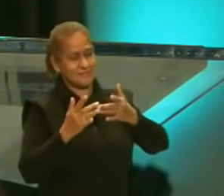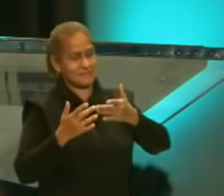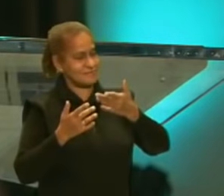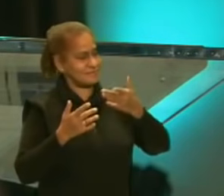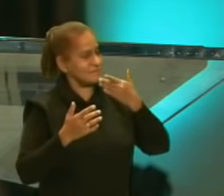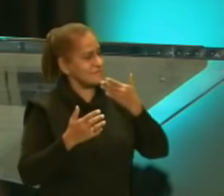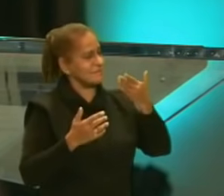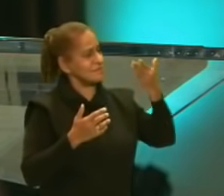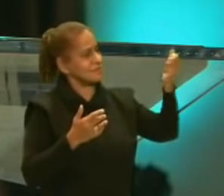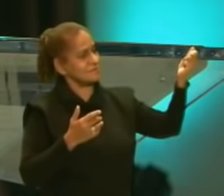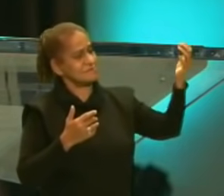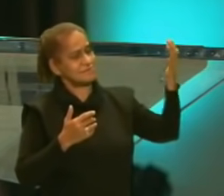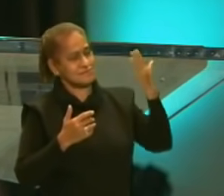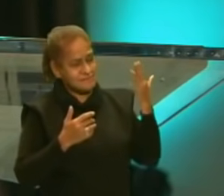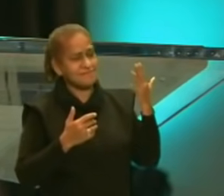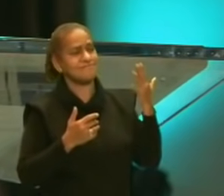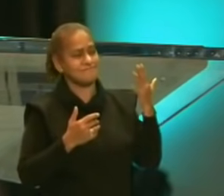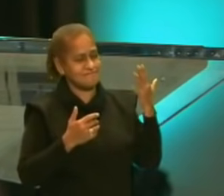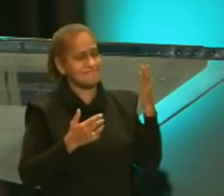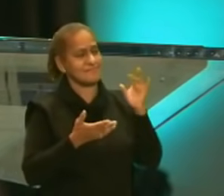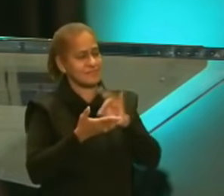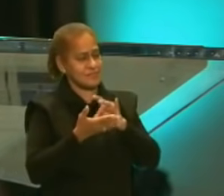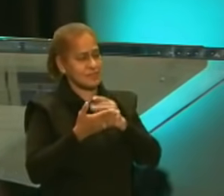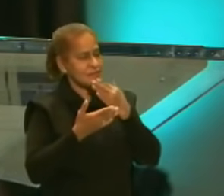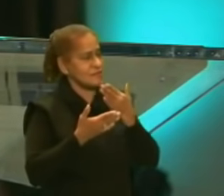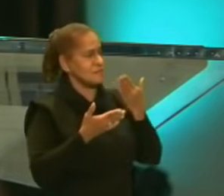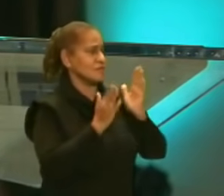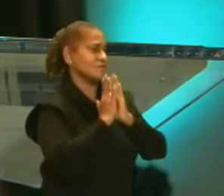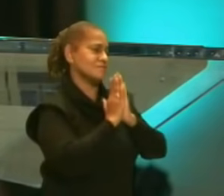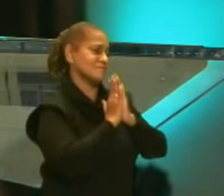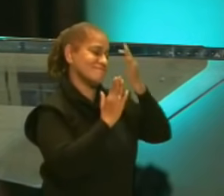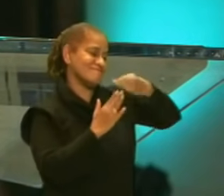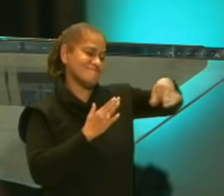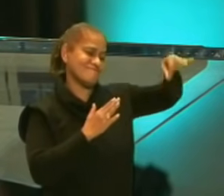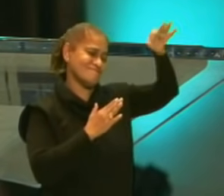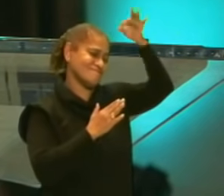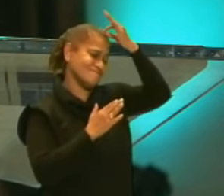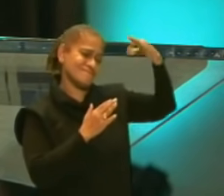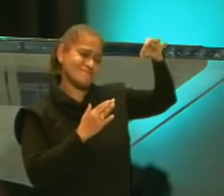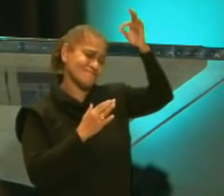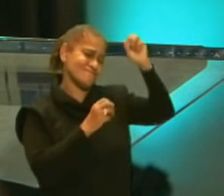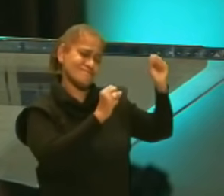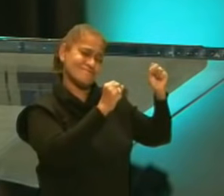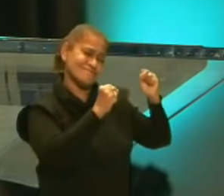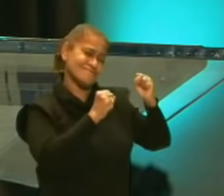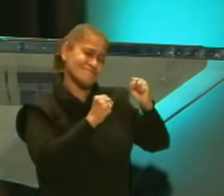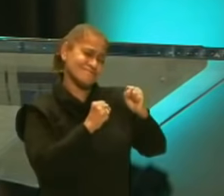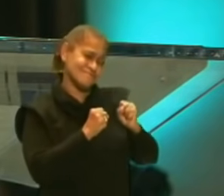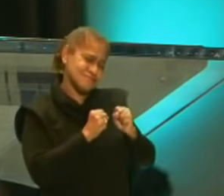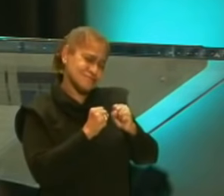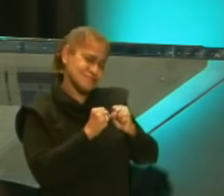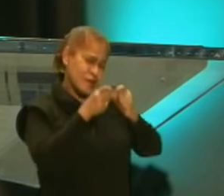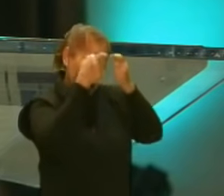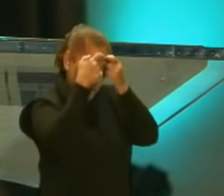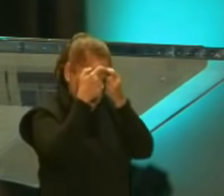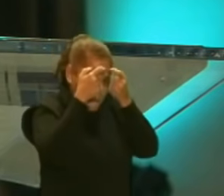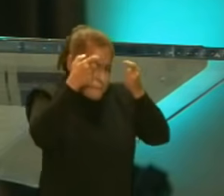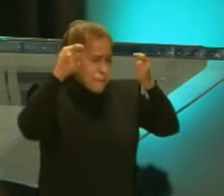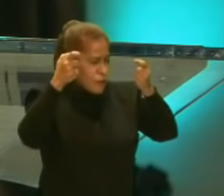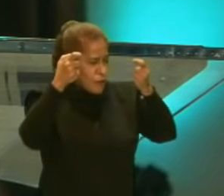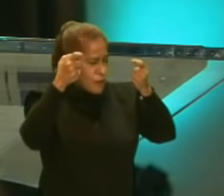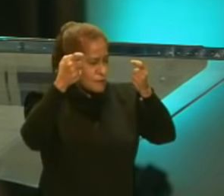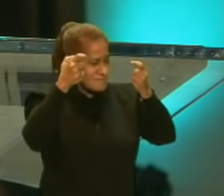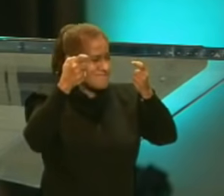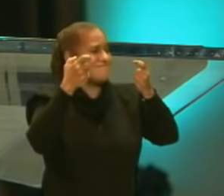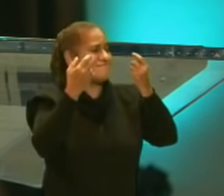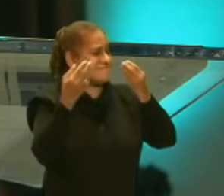graça. Quero te pedir que o Espírito Santo possa nos abrir a mente para